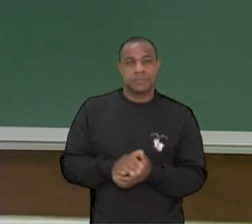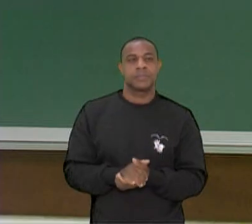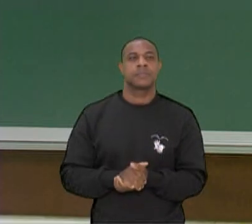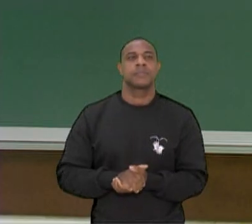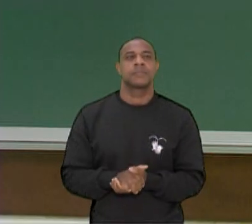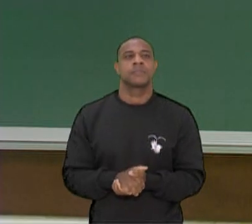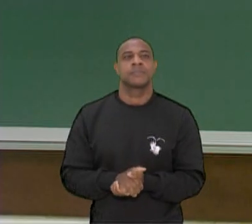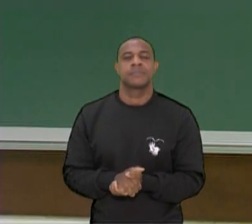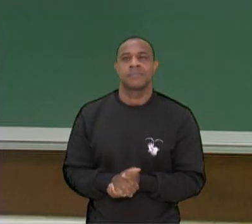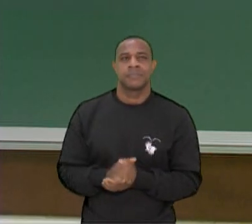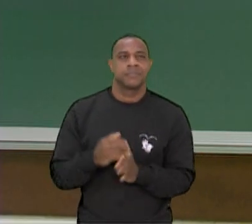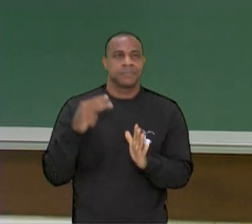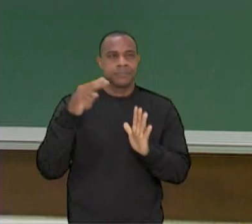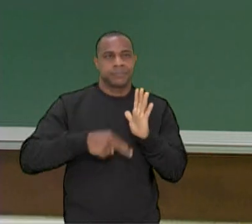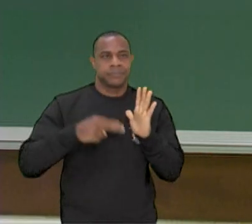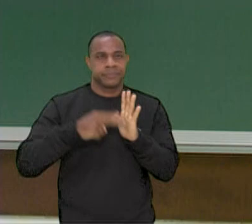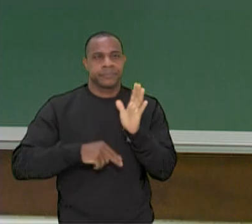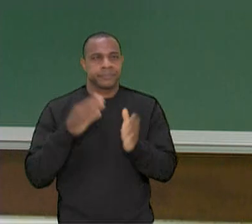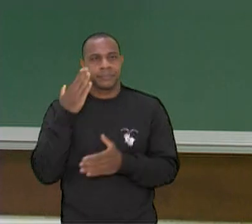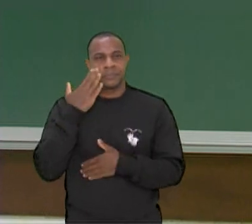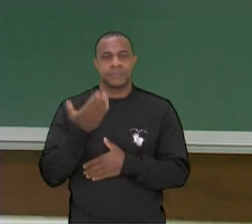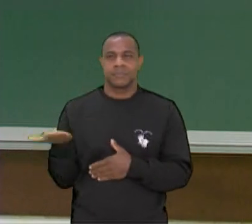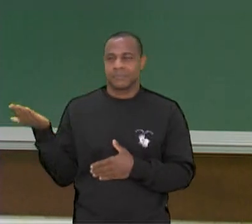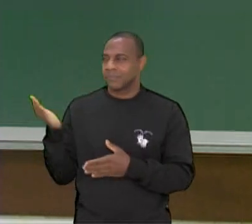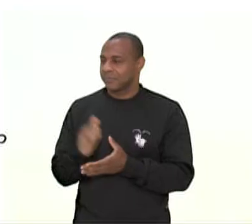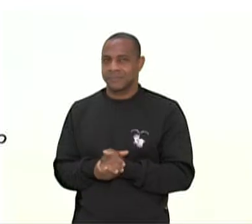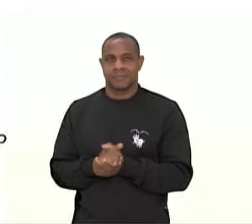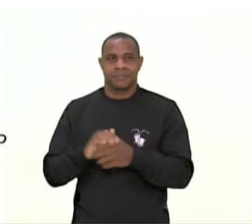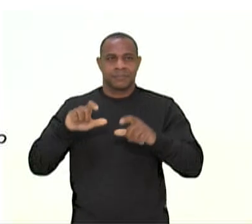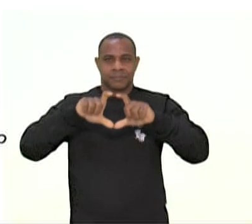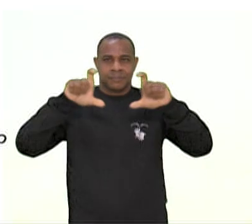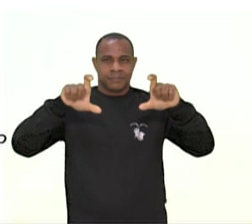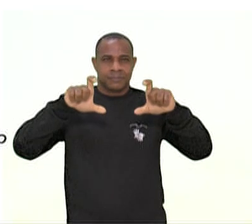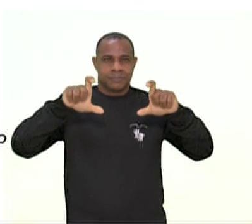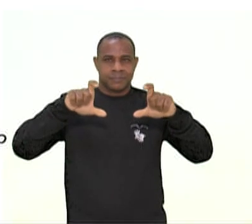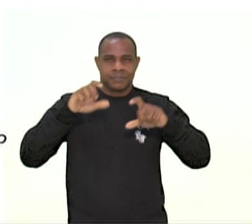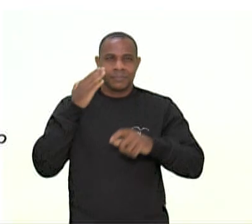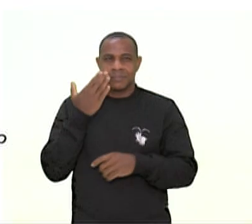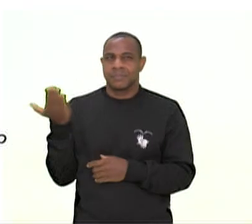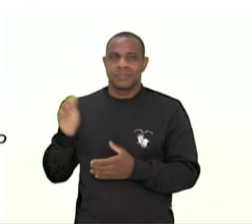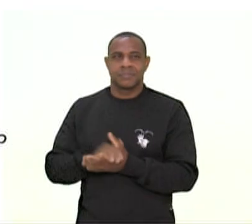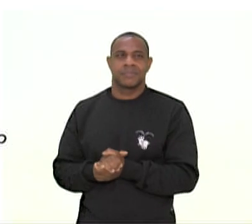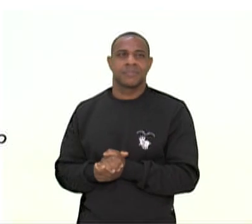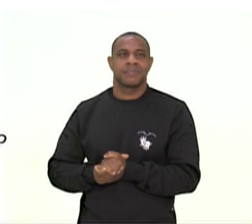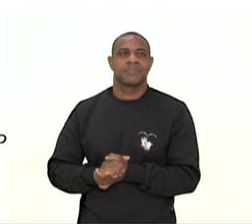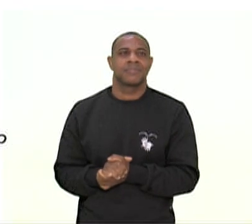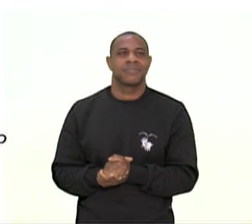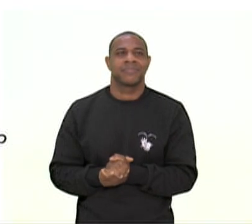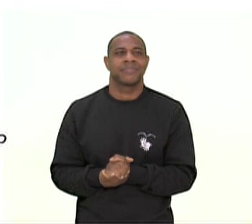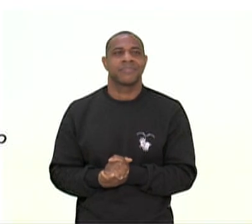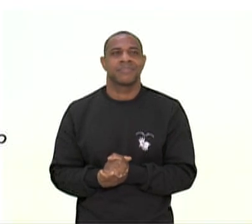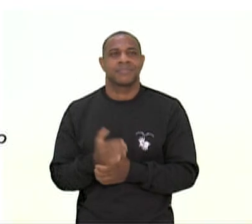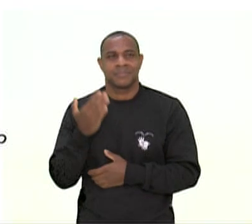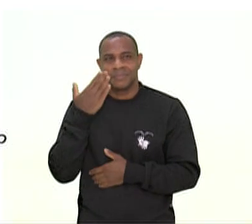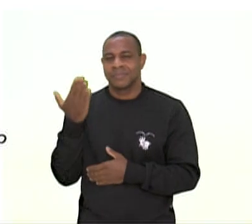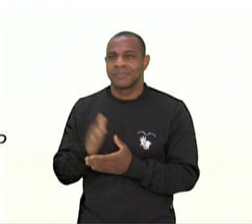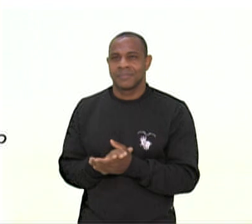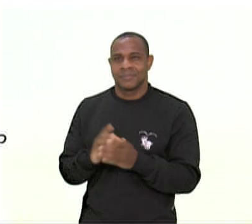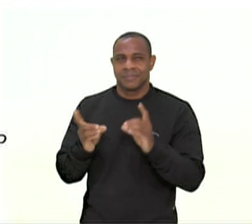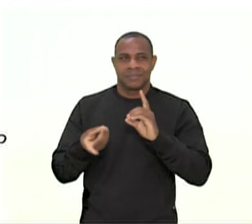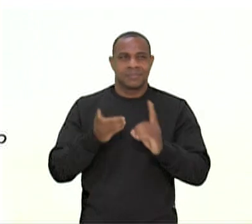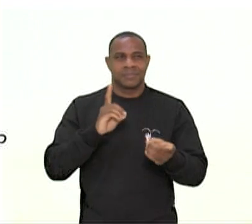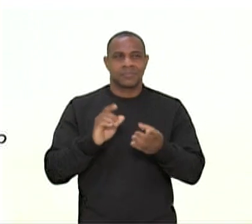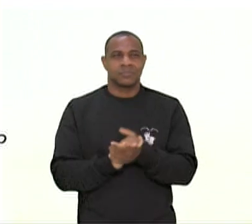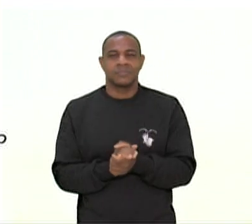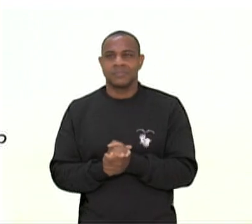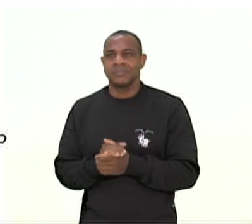lá. Leia aqui então essa charge. O título é Saúde e Isolamento. O diálogo ali entre um